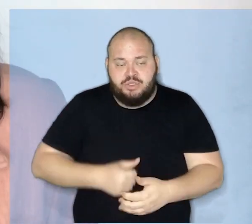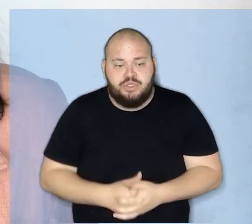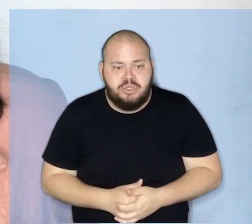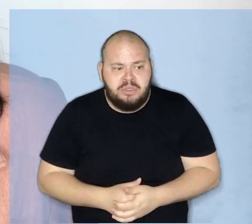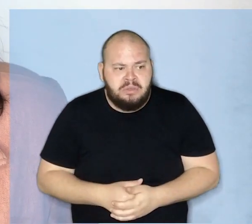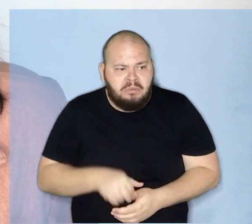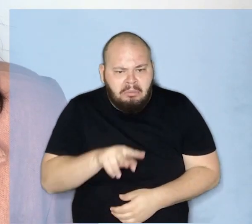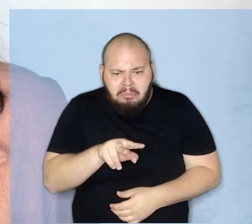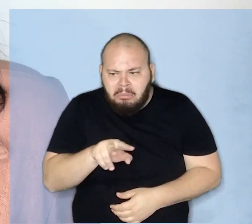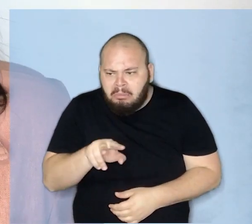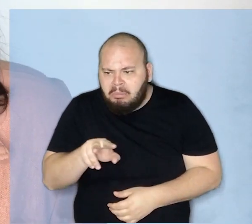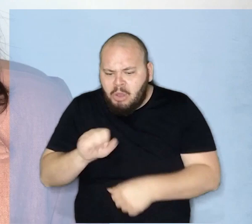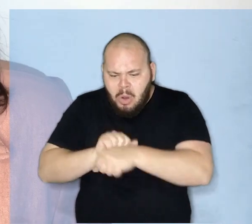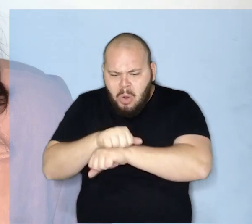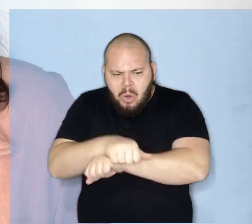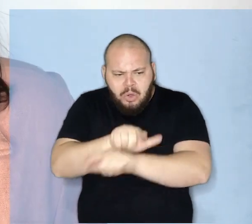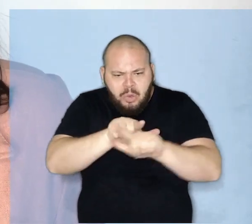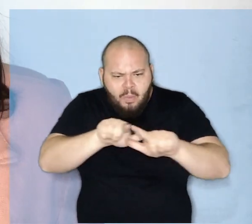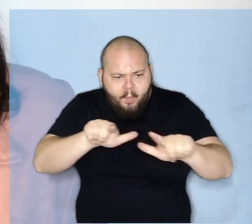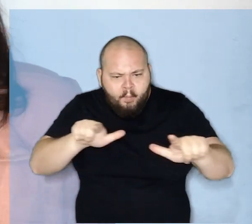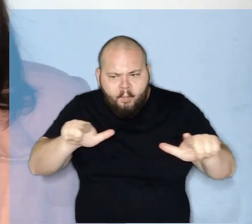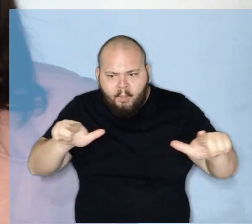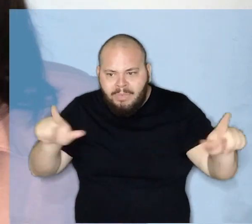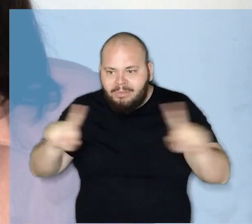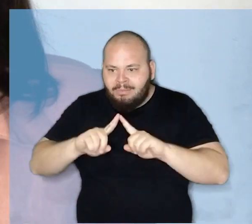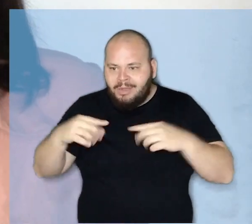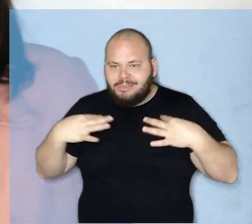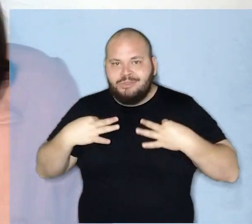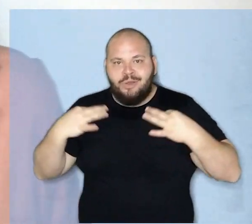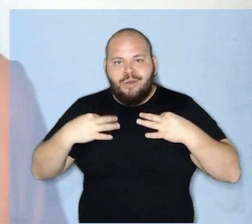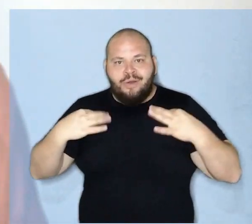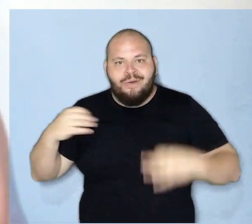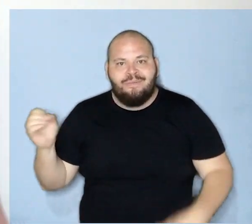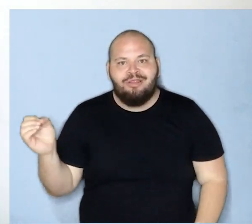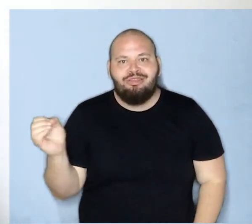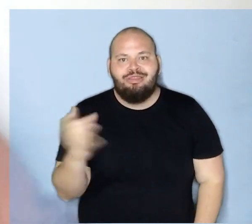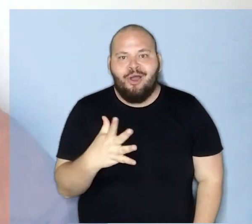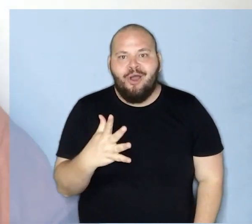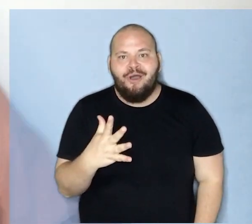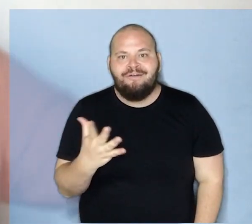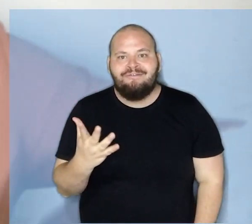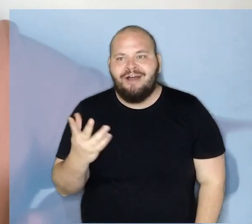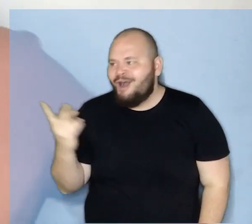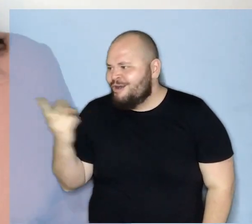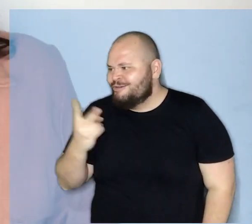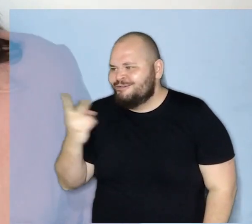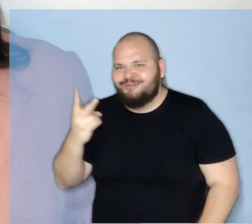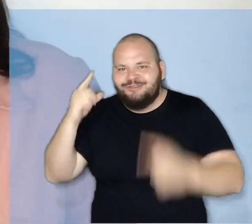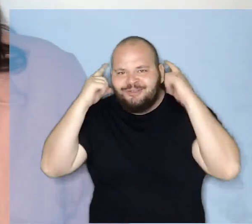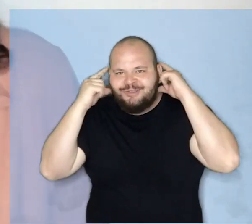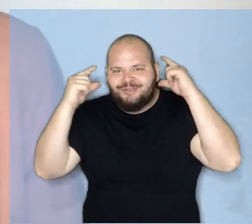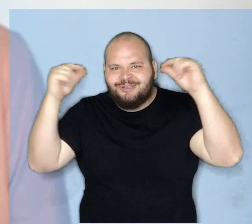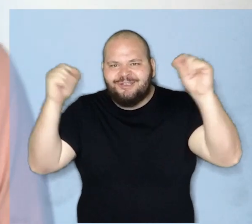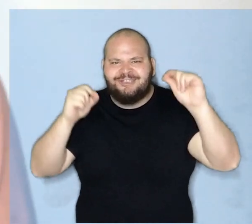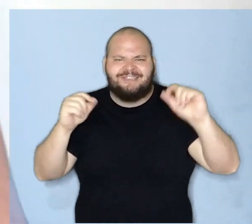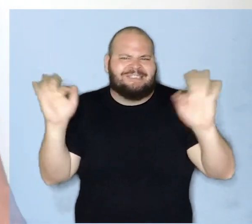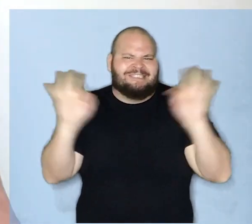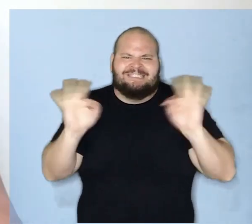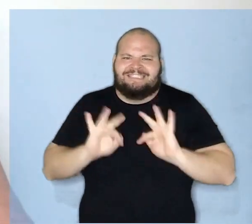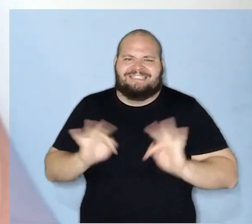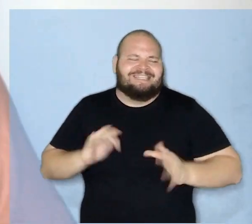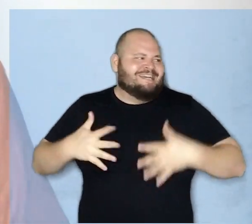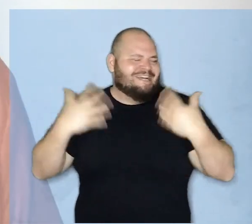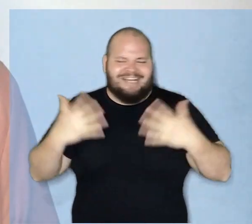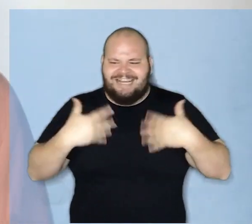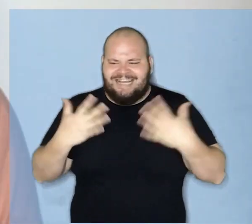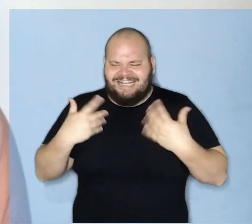não tinha couro, mas sim roupas novas. Eles ficaram tão entusiasmados que já tiraram os seus farrapinhos